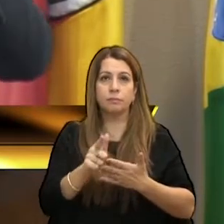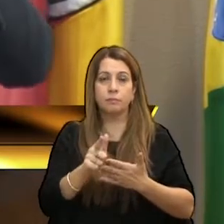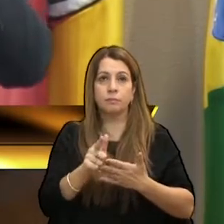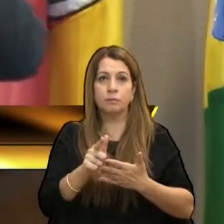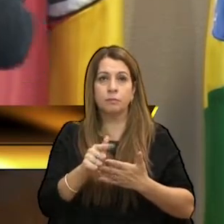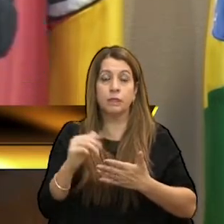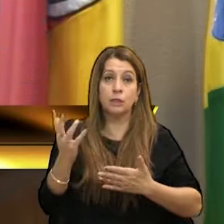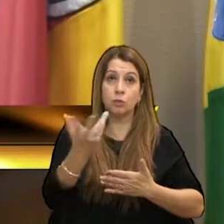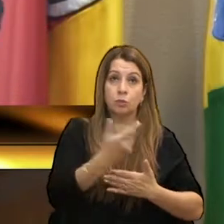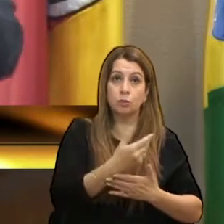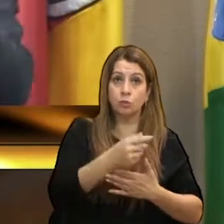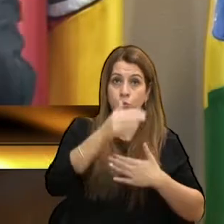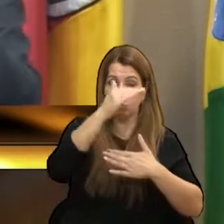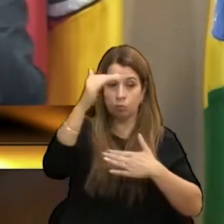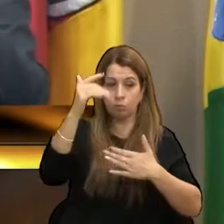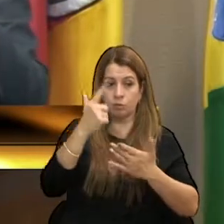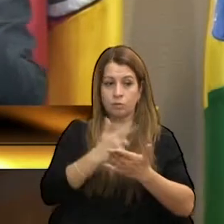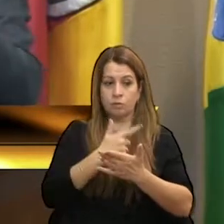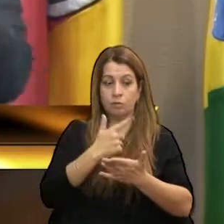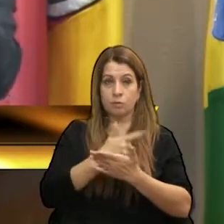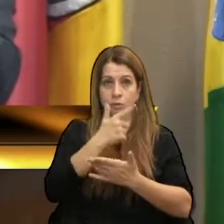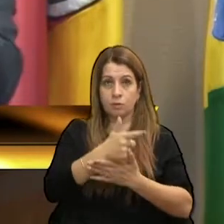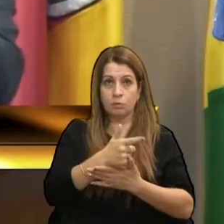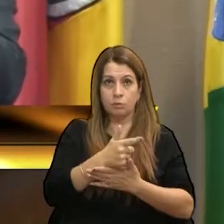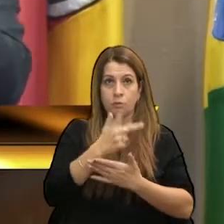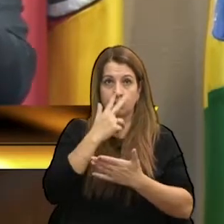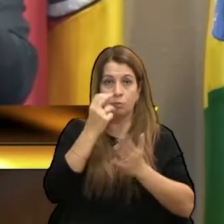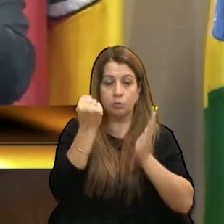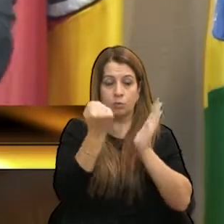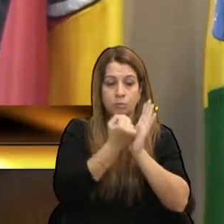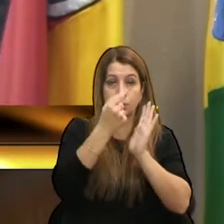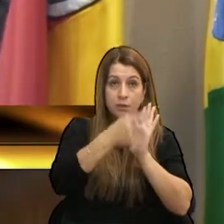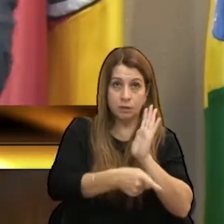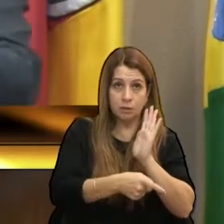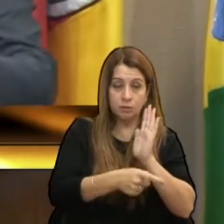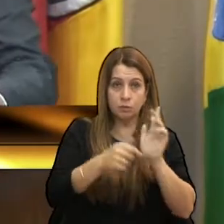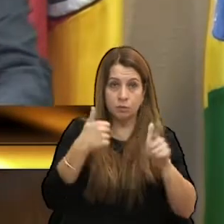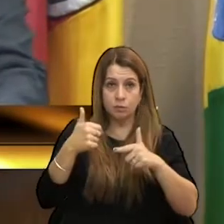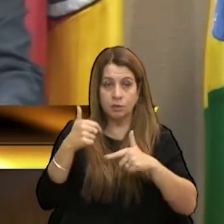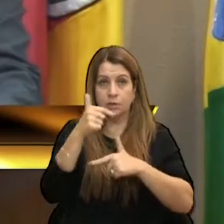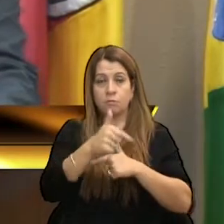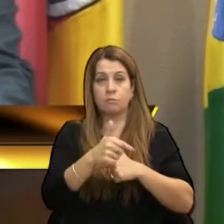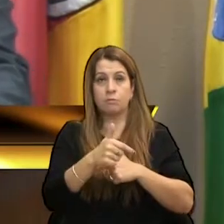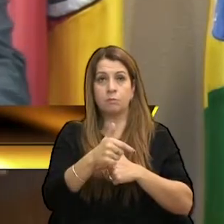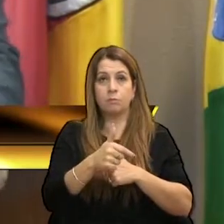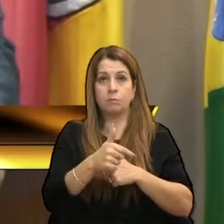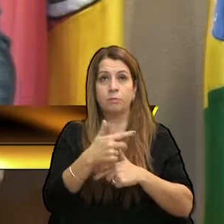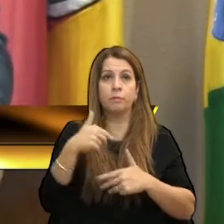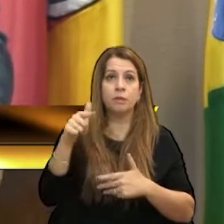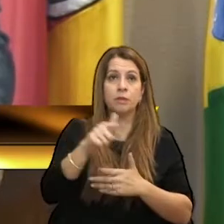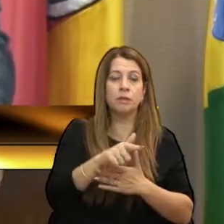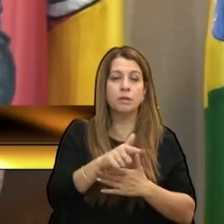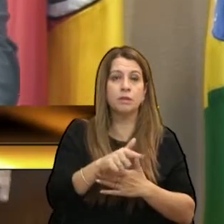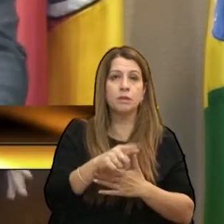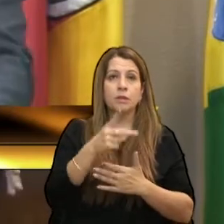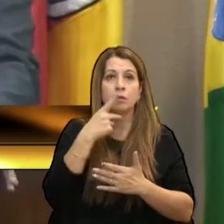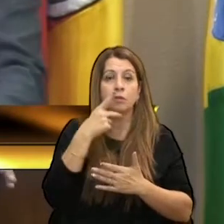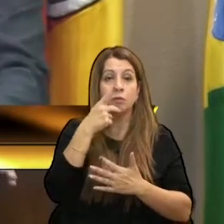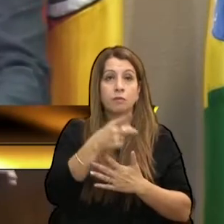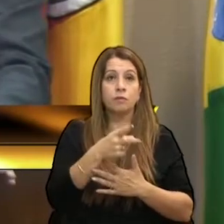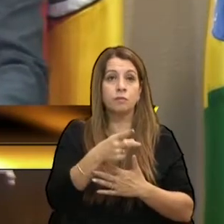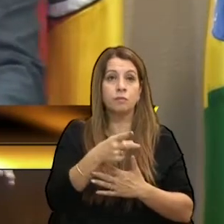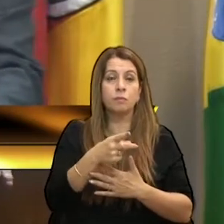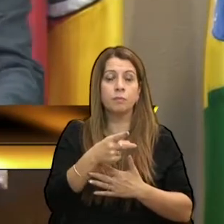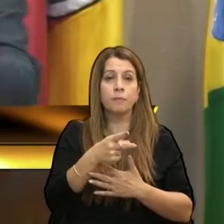né, no cabeçalho do livro como um símbolo do trabalho do Criador. E quando a gente vai